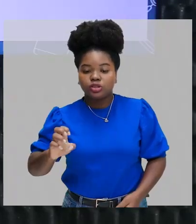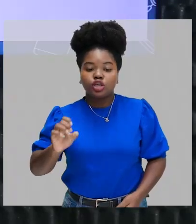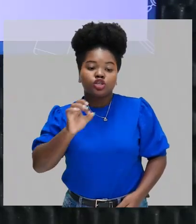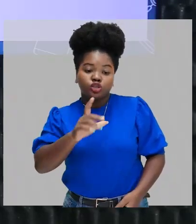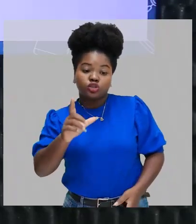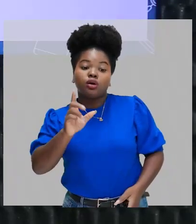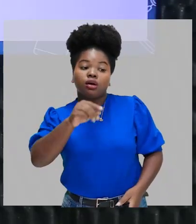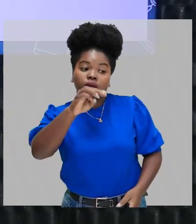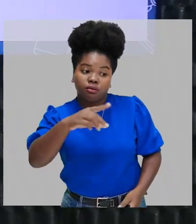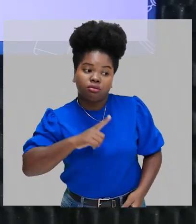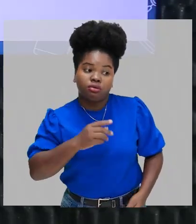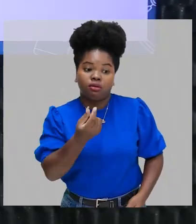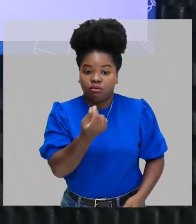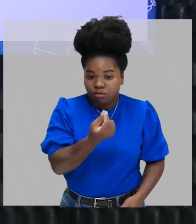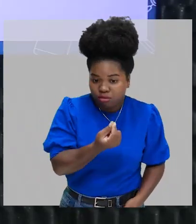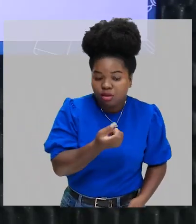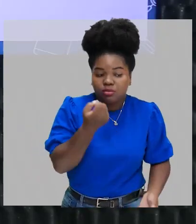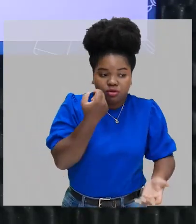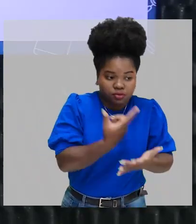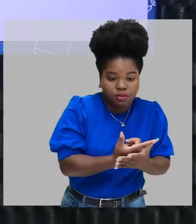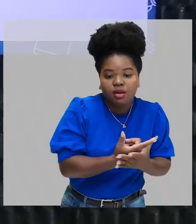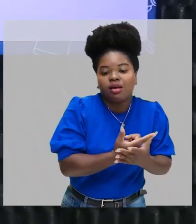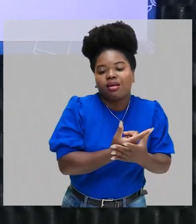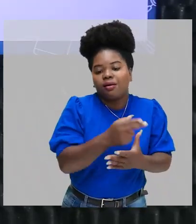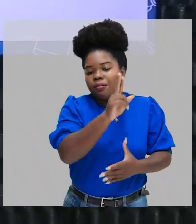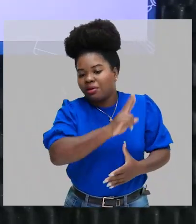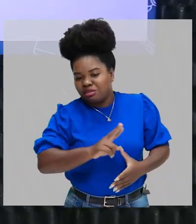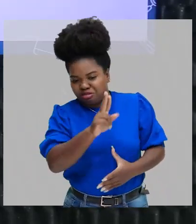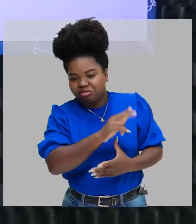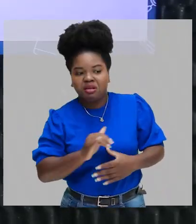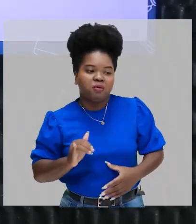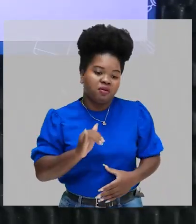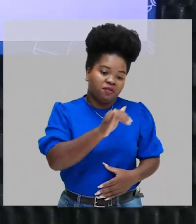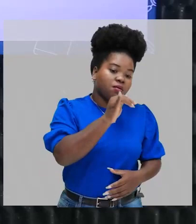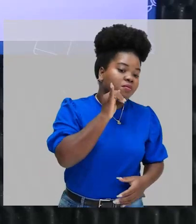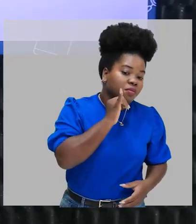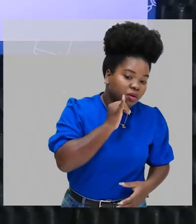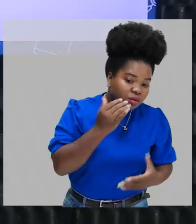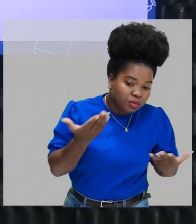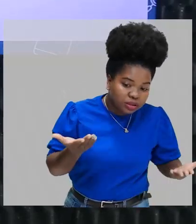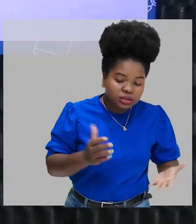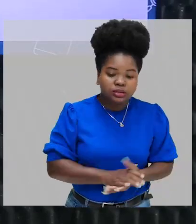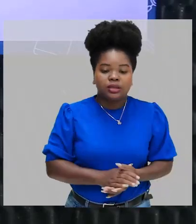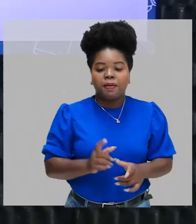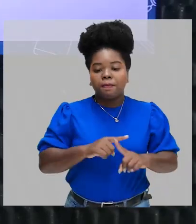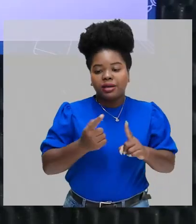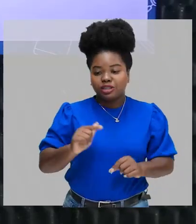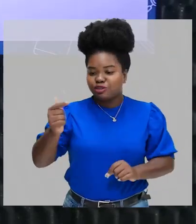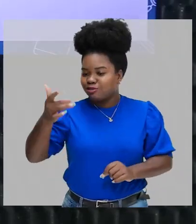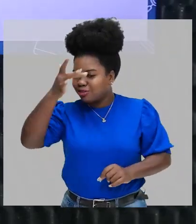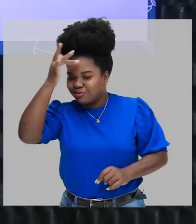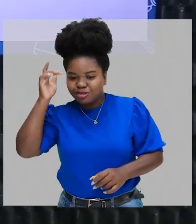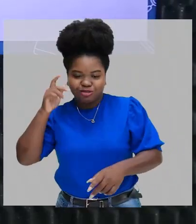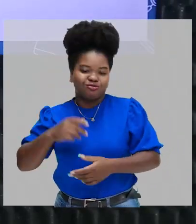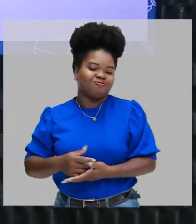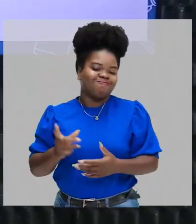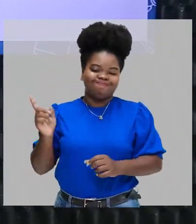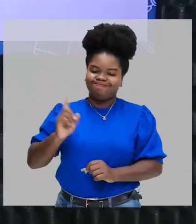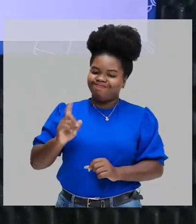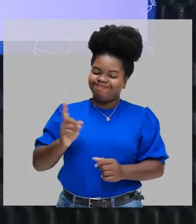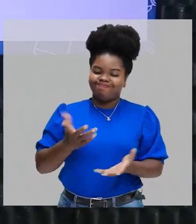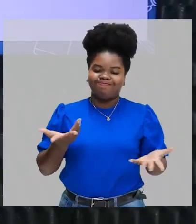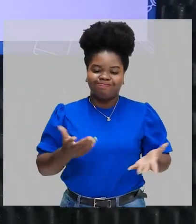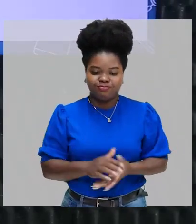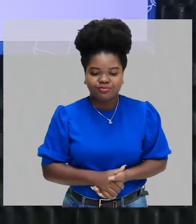quem tem condições de pagar para utilizar esses meios de transporte, o que não é a maioria da população, mas a minoria.